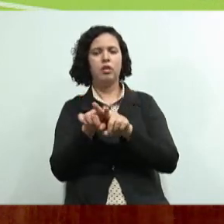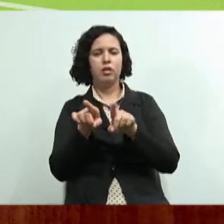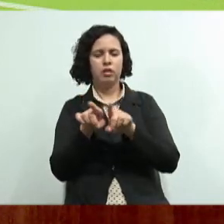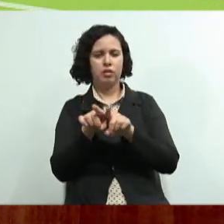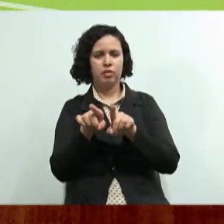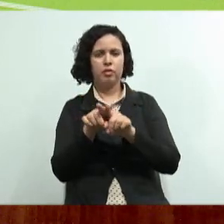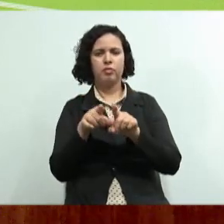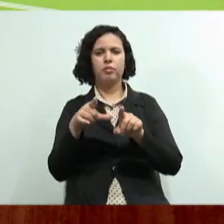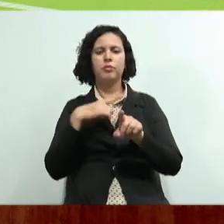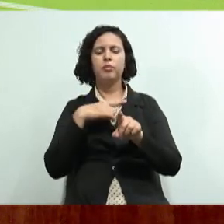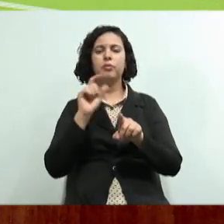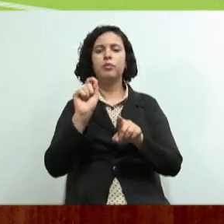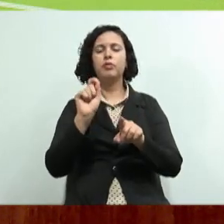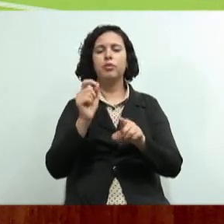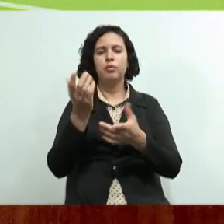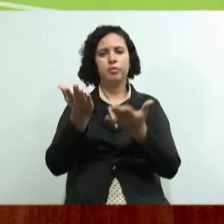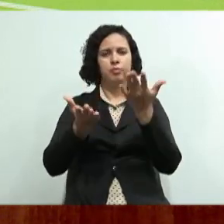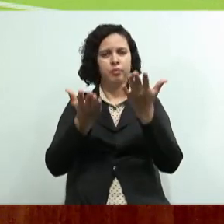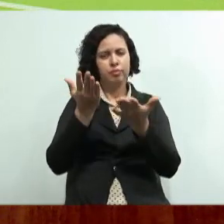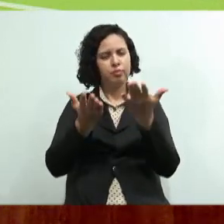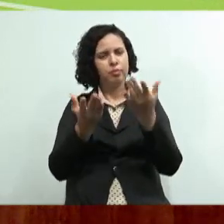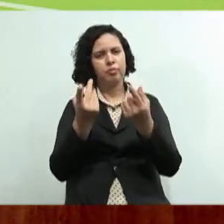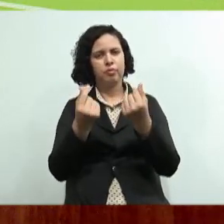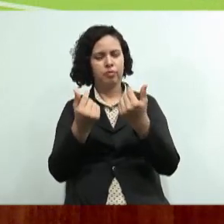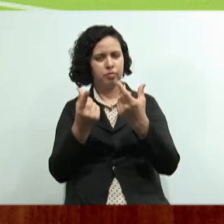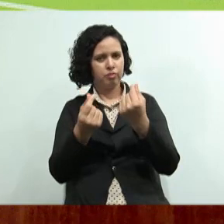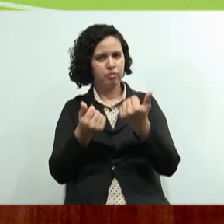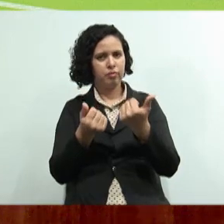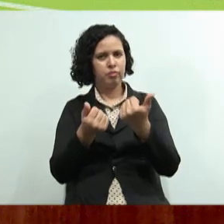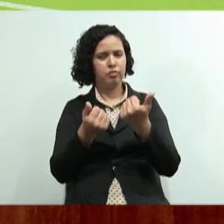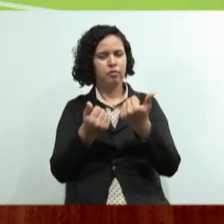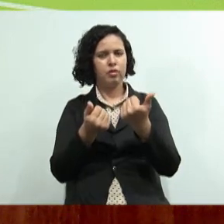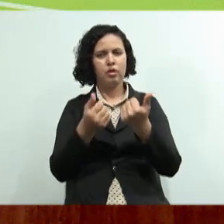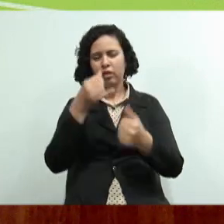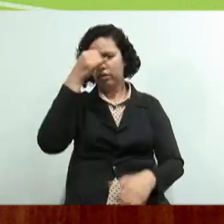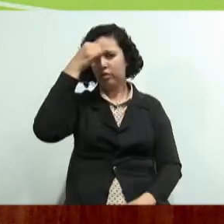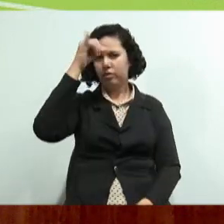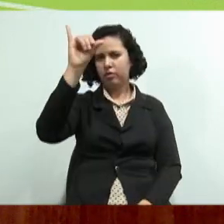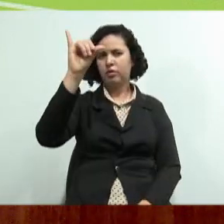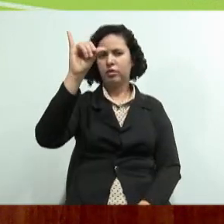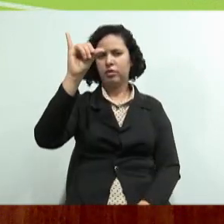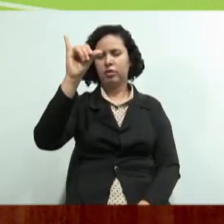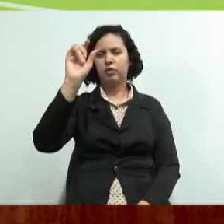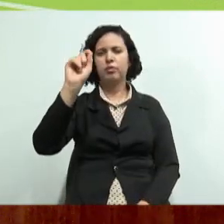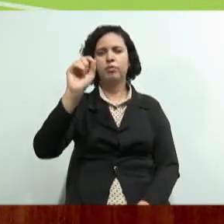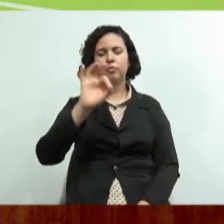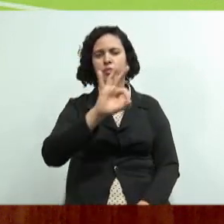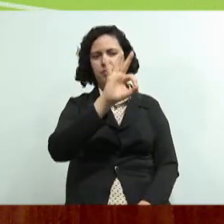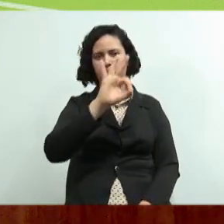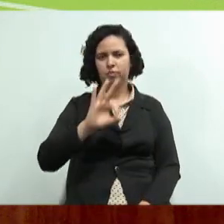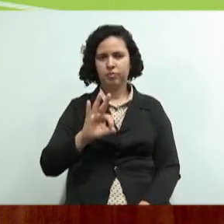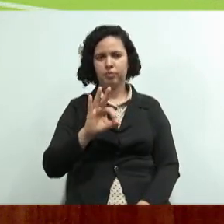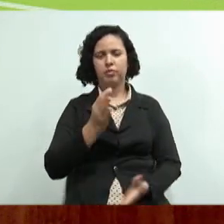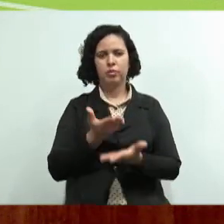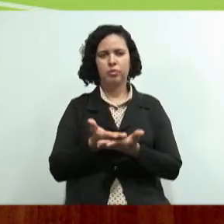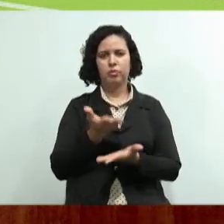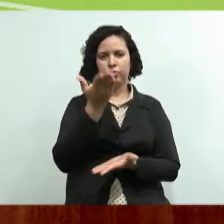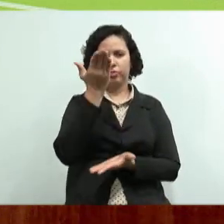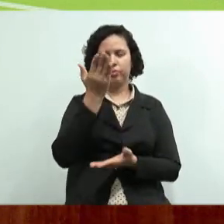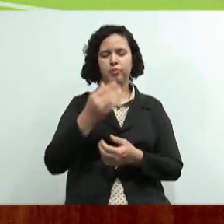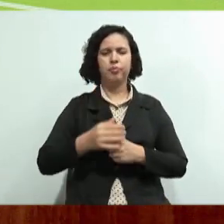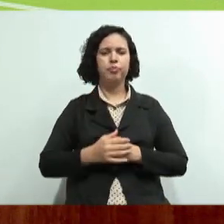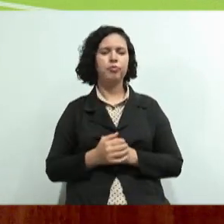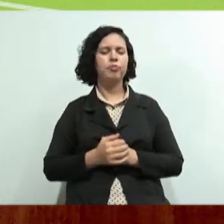que se mantém estável, por isso não gera inflação. Essa é a importância da agricultura familiar permanecer com